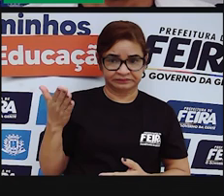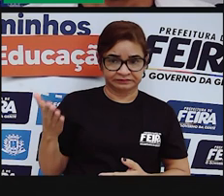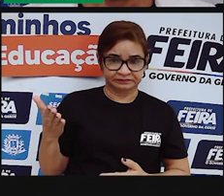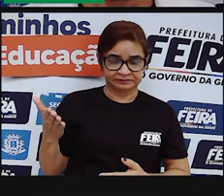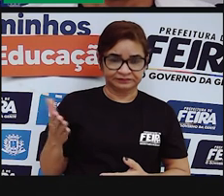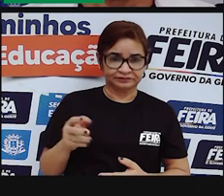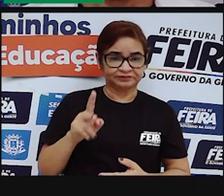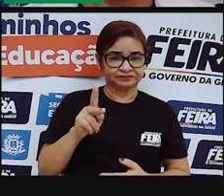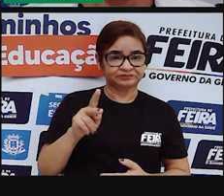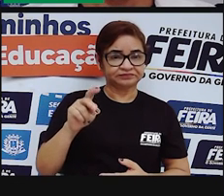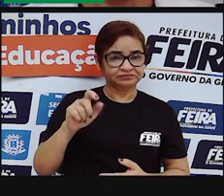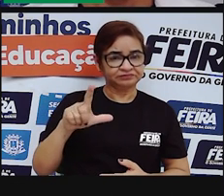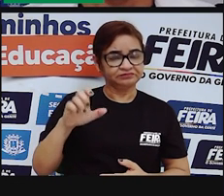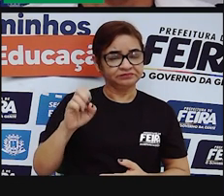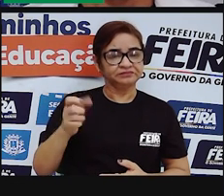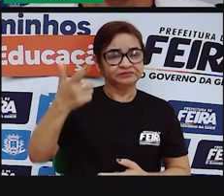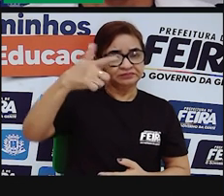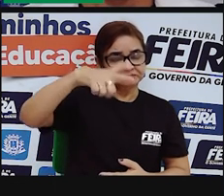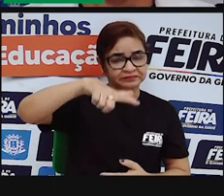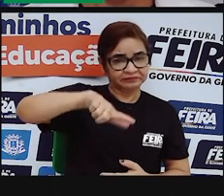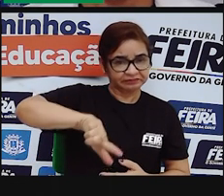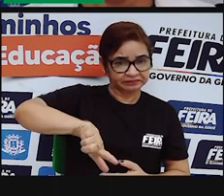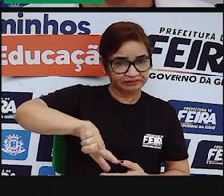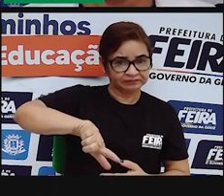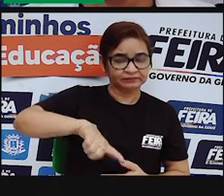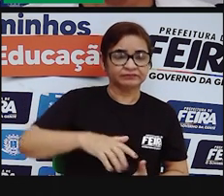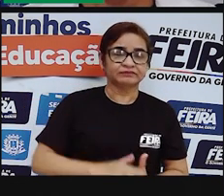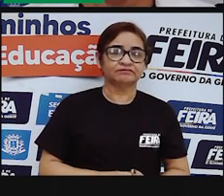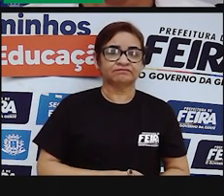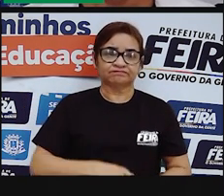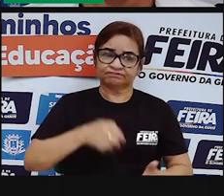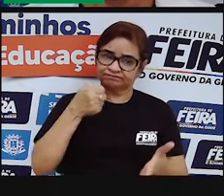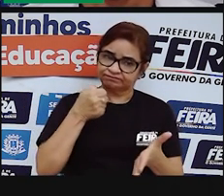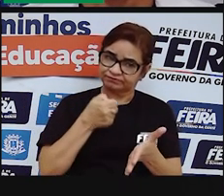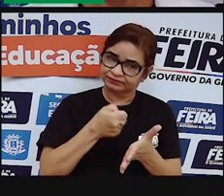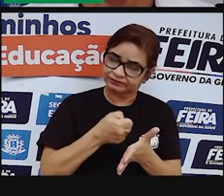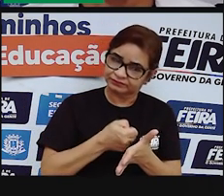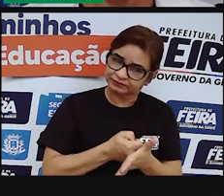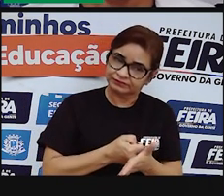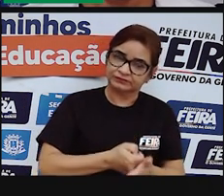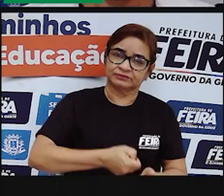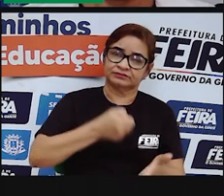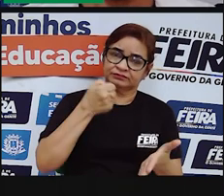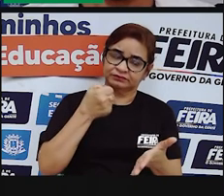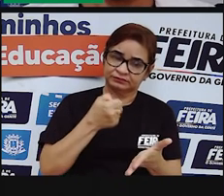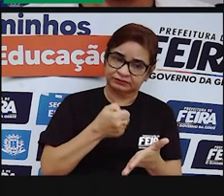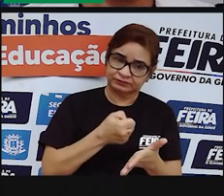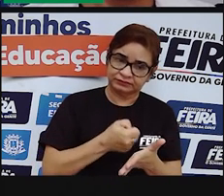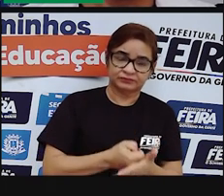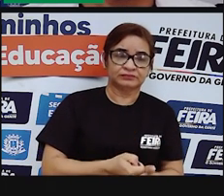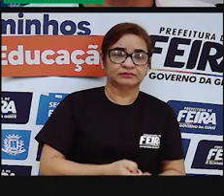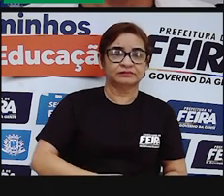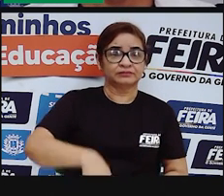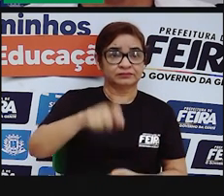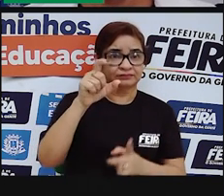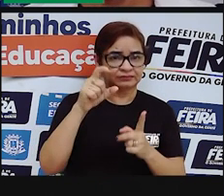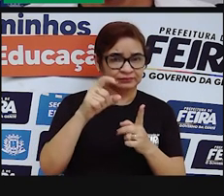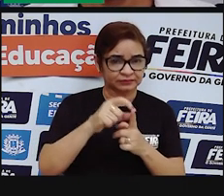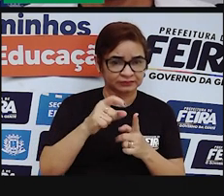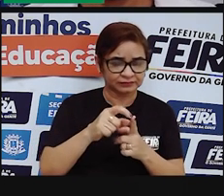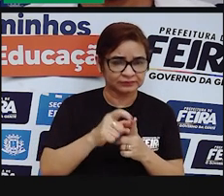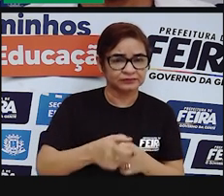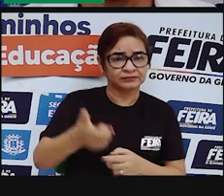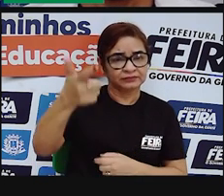pleonasmo. Pleonasmo é essa repetição para dar uma ênfase, que não é só dos pronomes, não é só